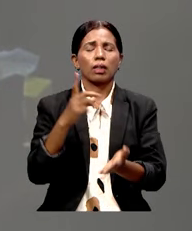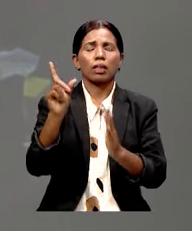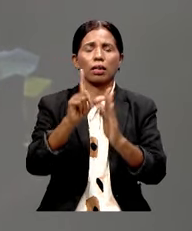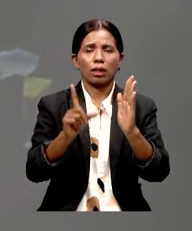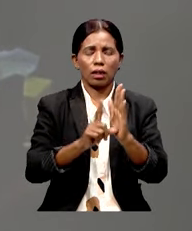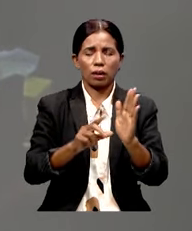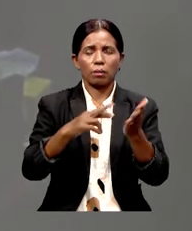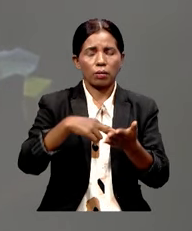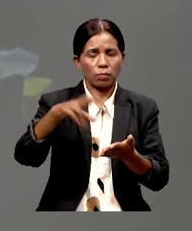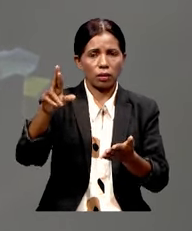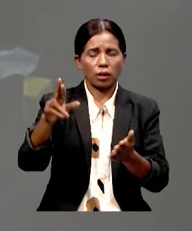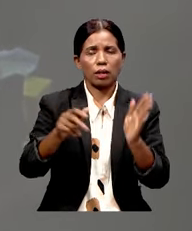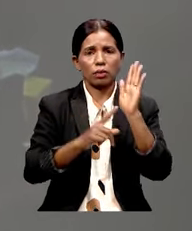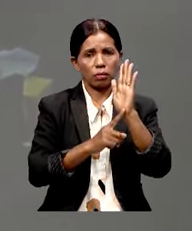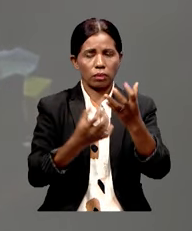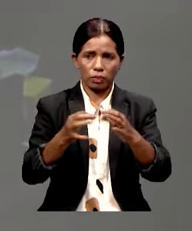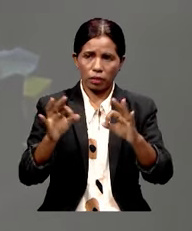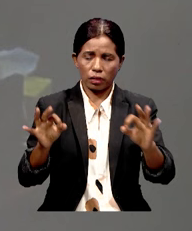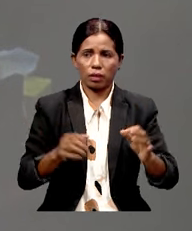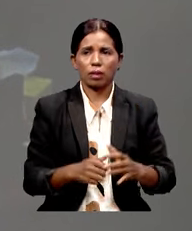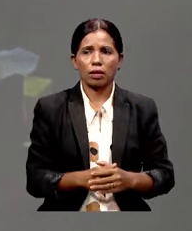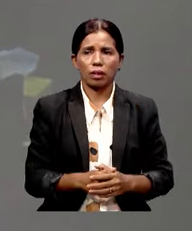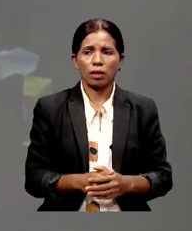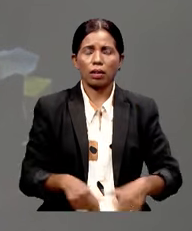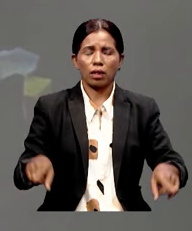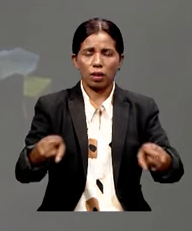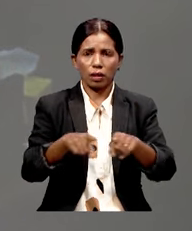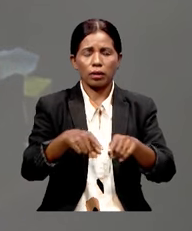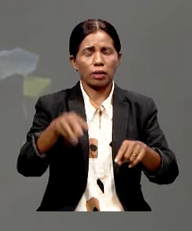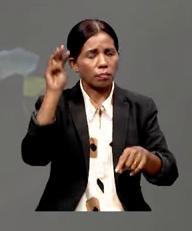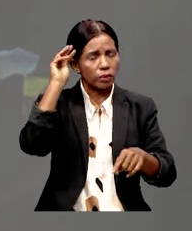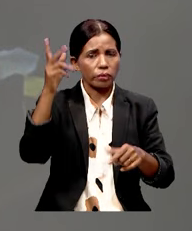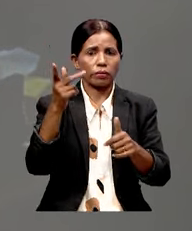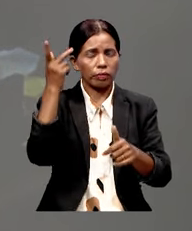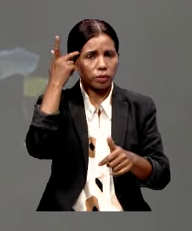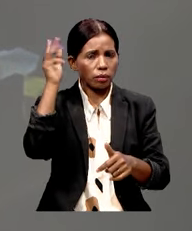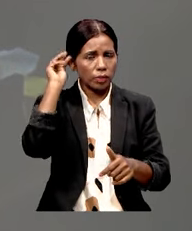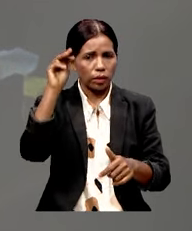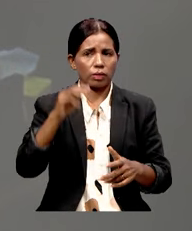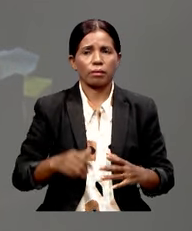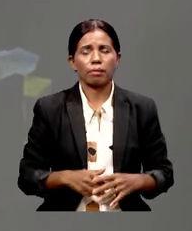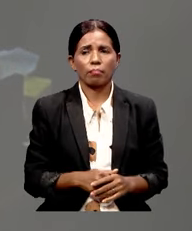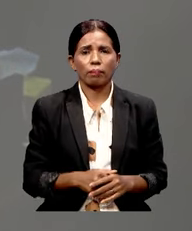ti ona lá de via nessa né senhor ministro vice ministro